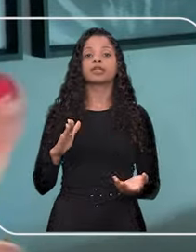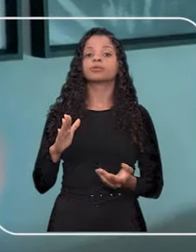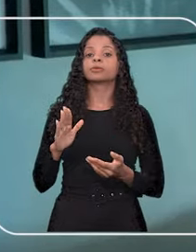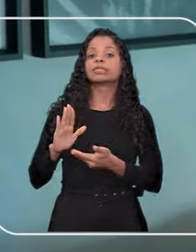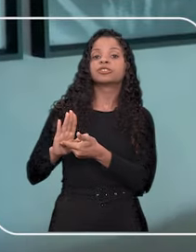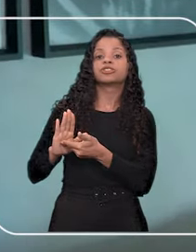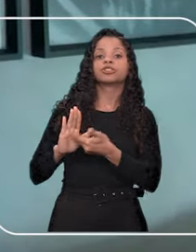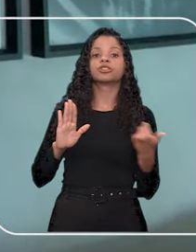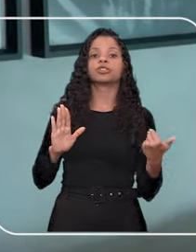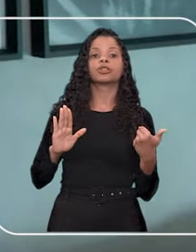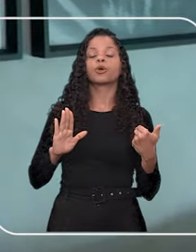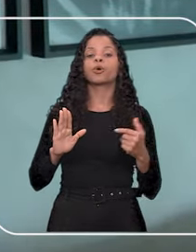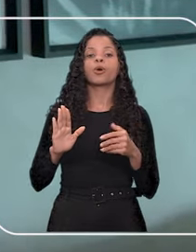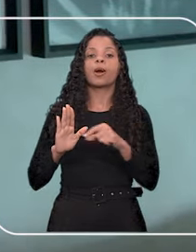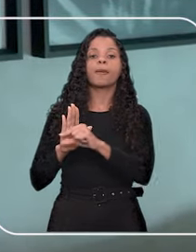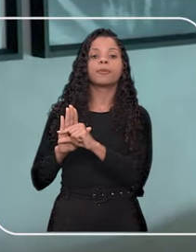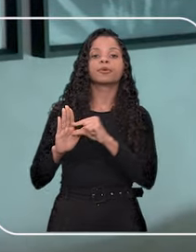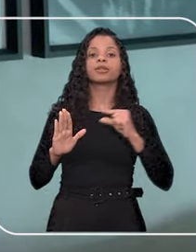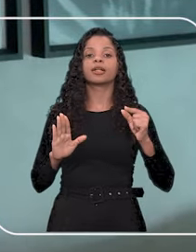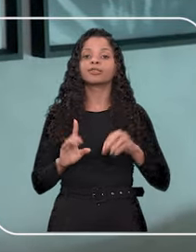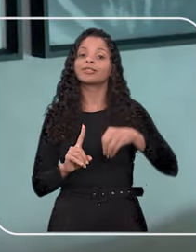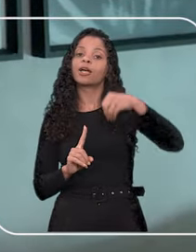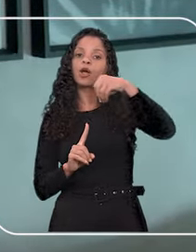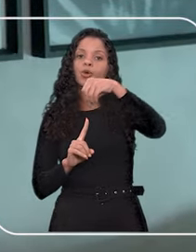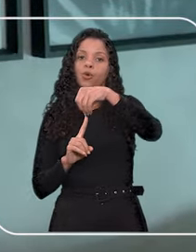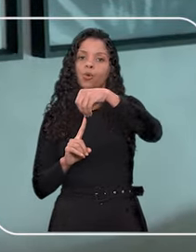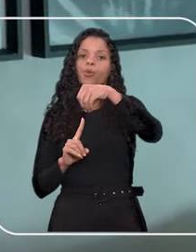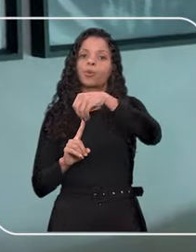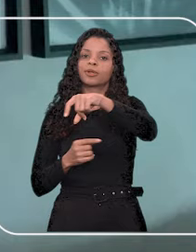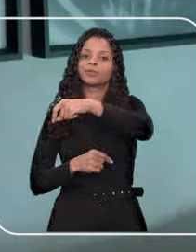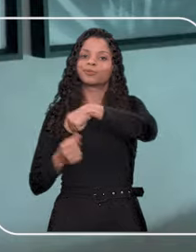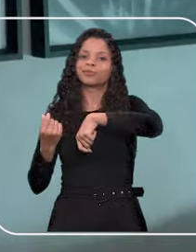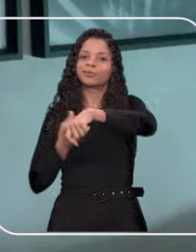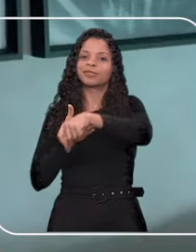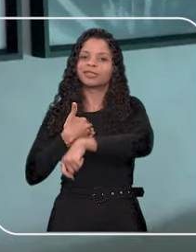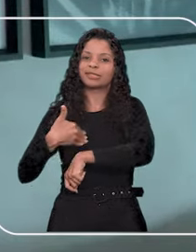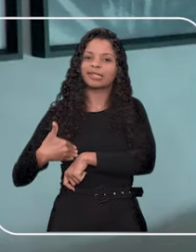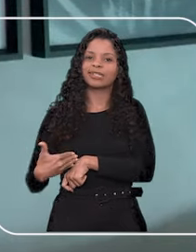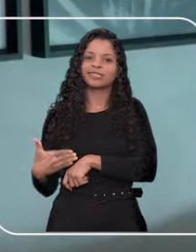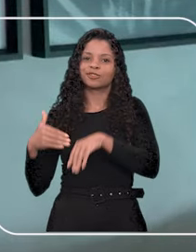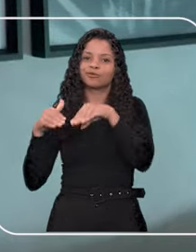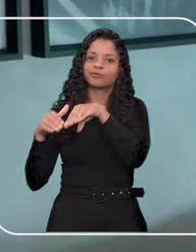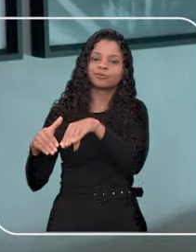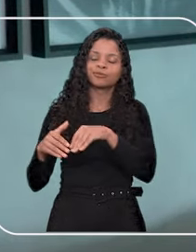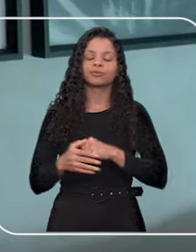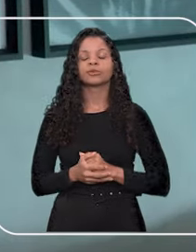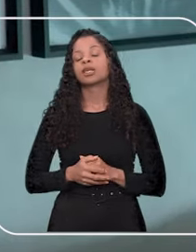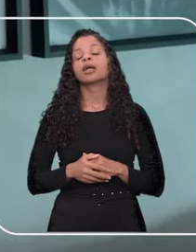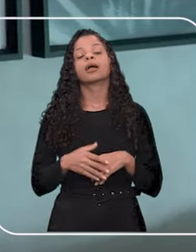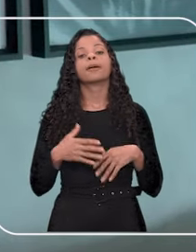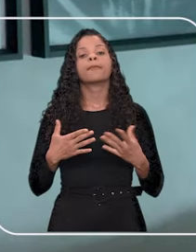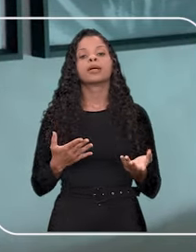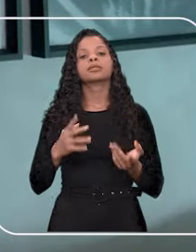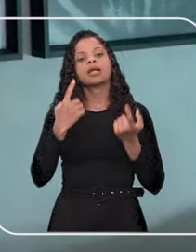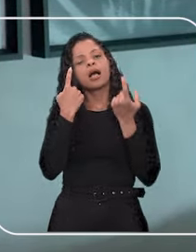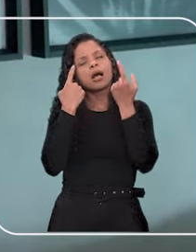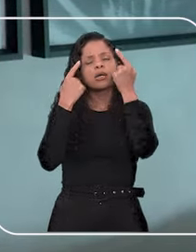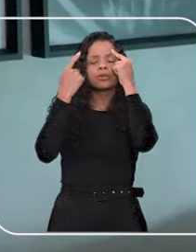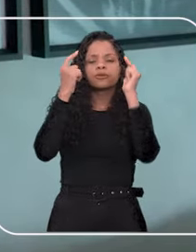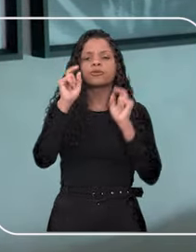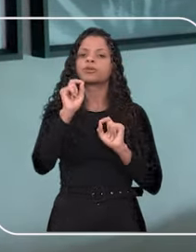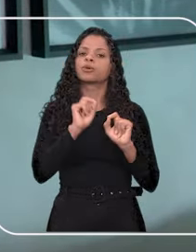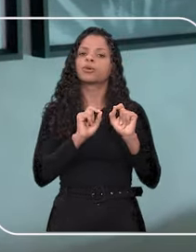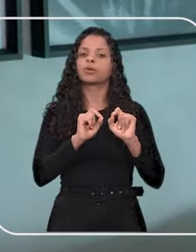culposa do ato de improbidade administrativa e aí a dúvida que pairou por muito tempo foi a seguinte se um